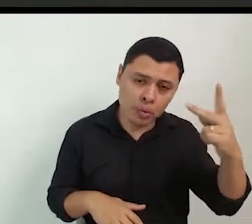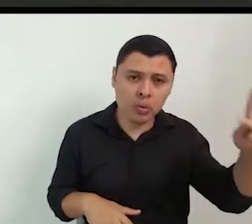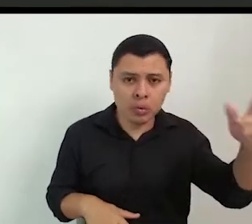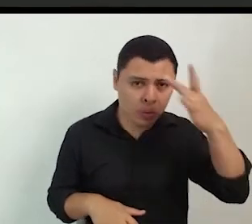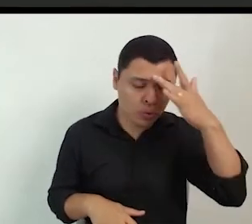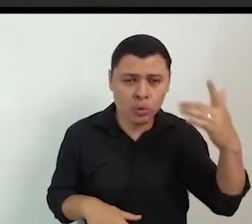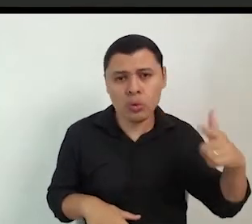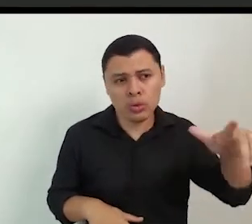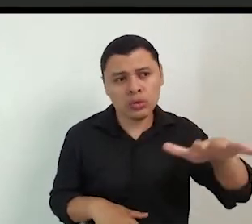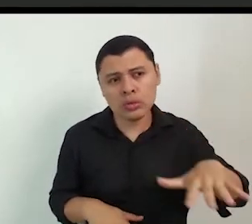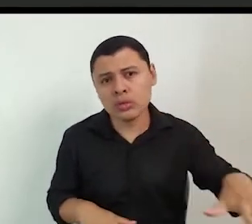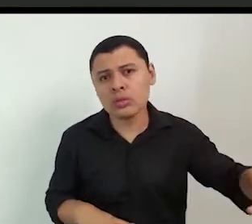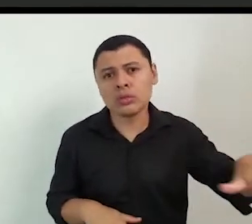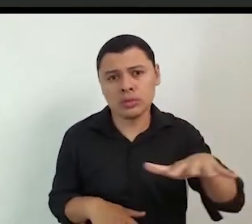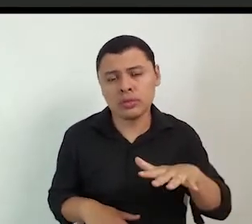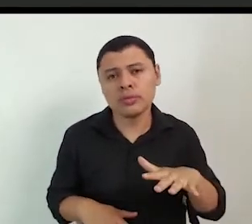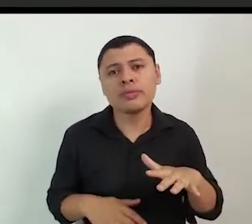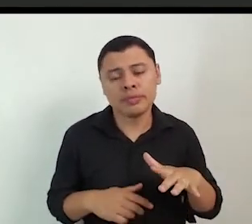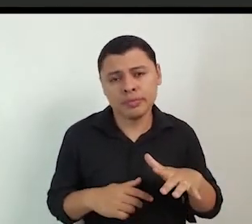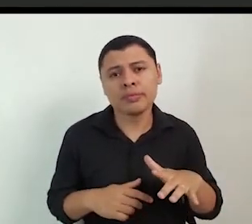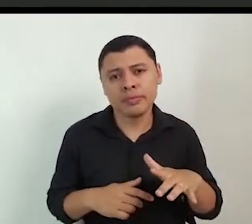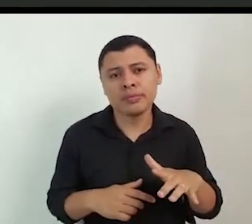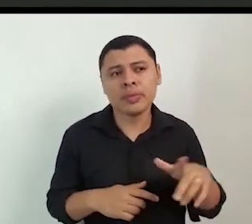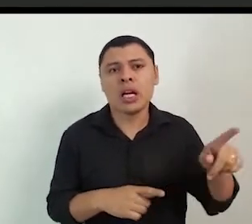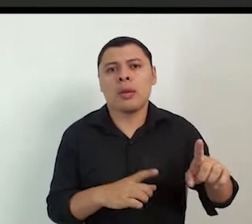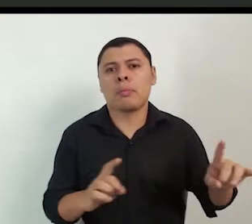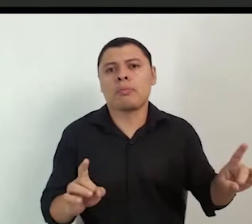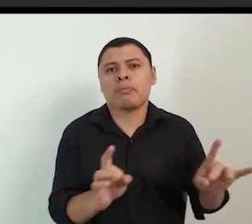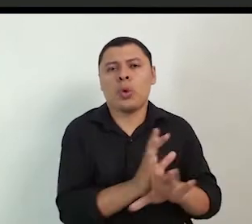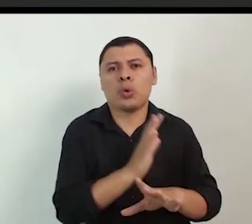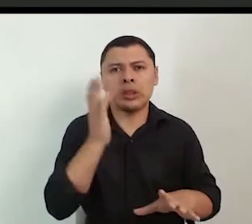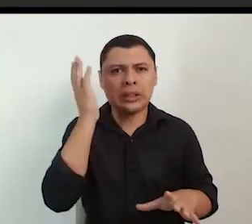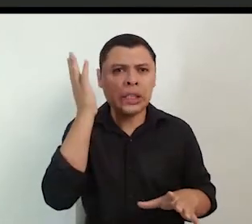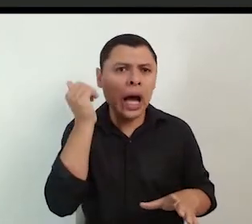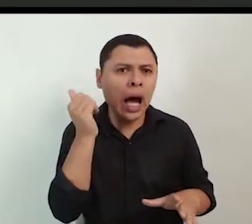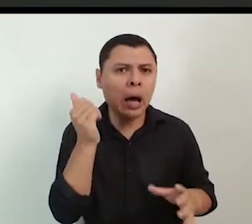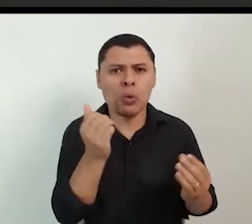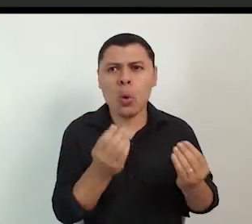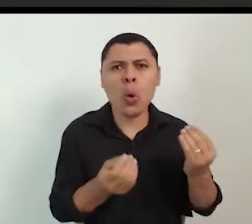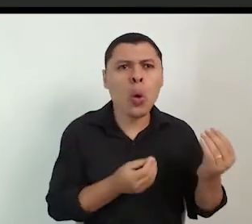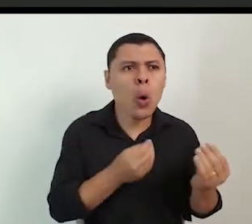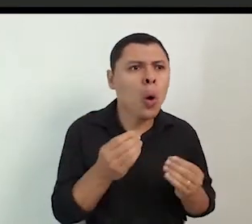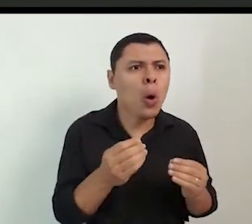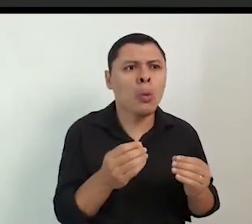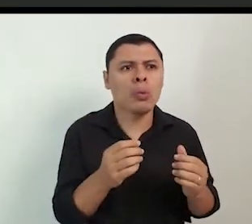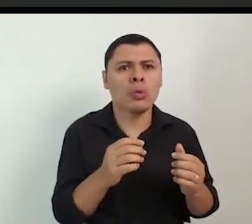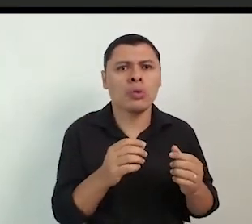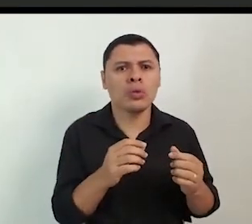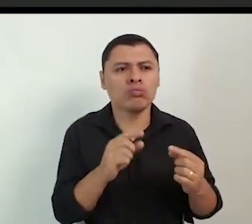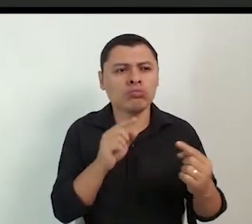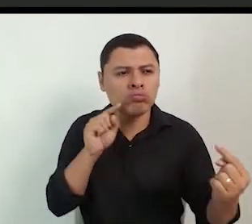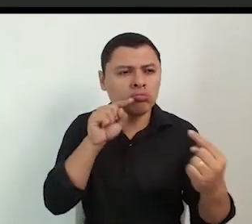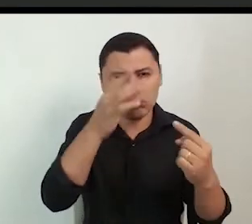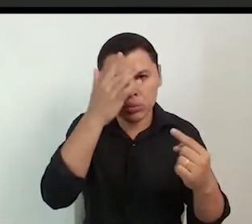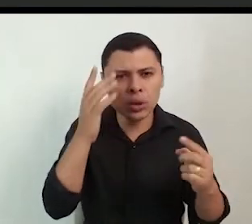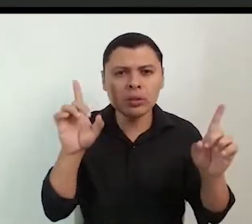do mercado, que ainda está se preparando para receber pessoas como nós. A partir do